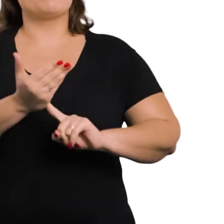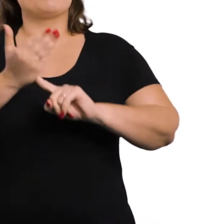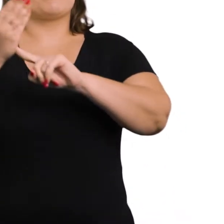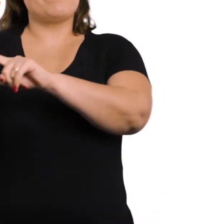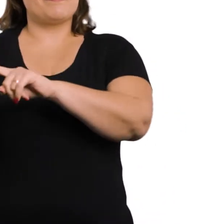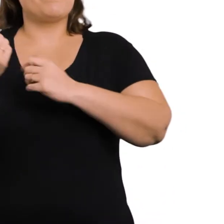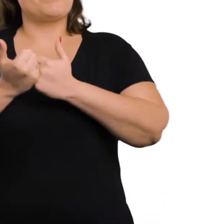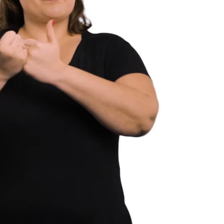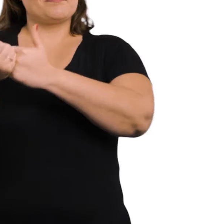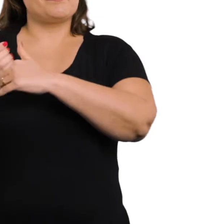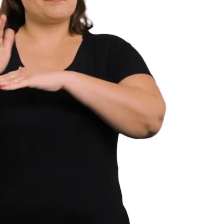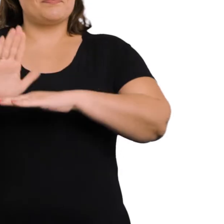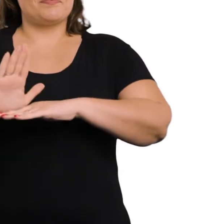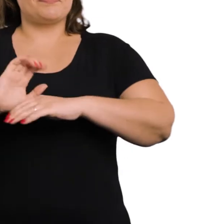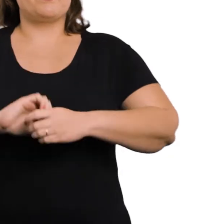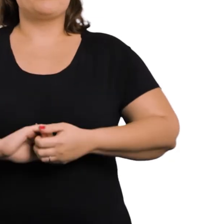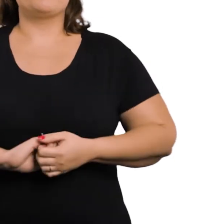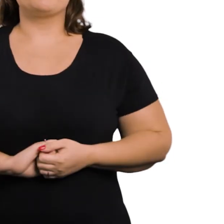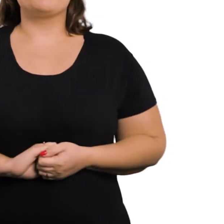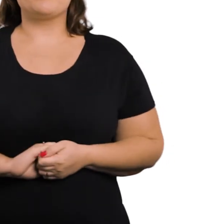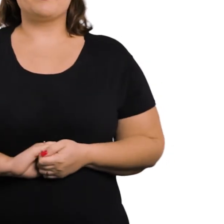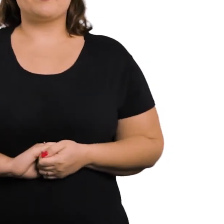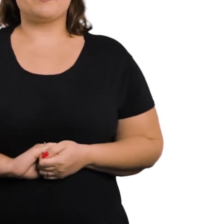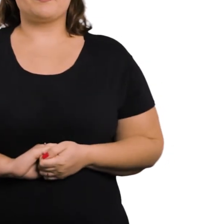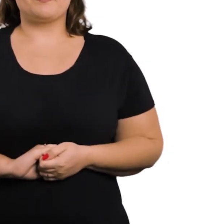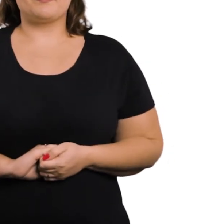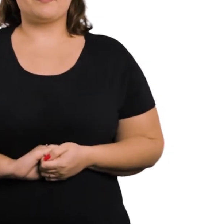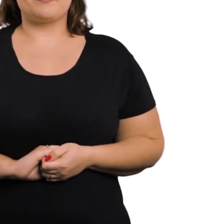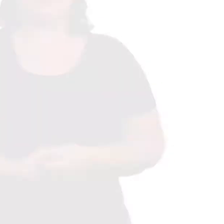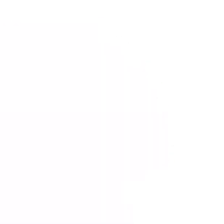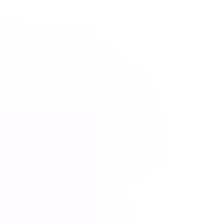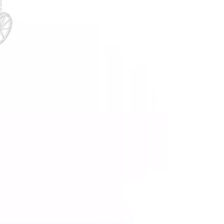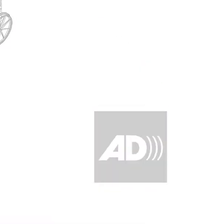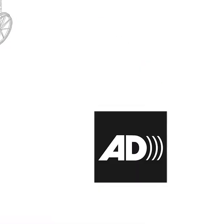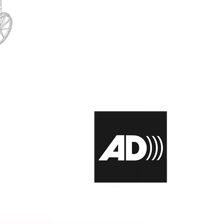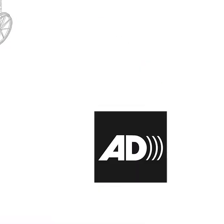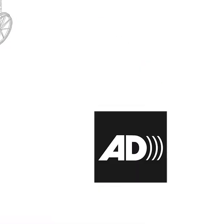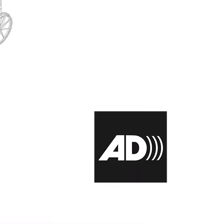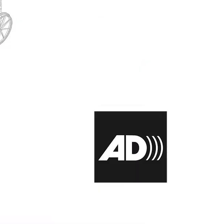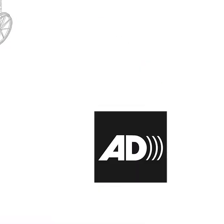Desenho universal, acessibilidade e tecnologias assistivas.